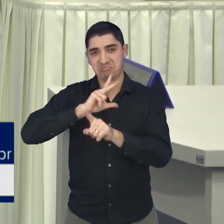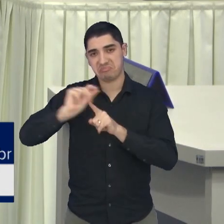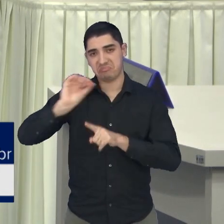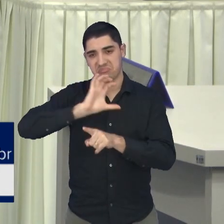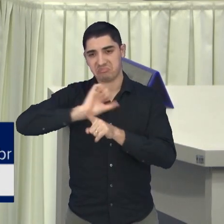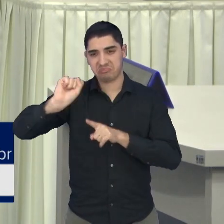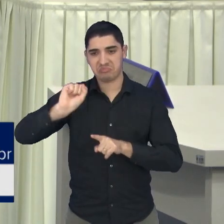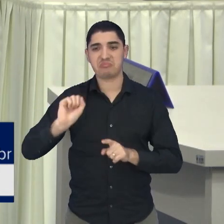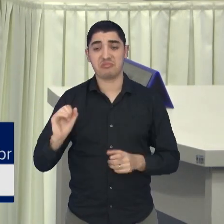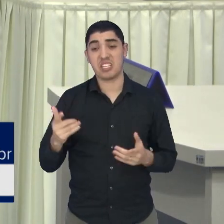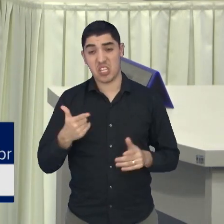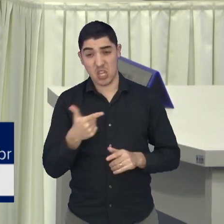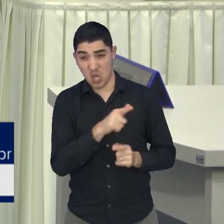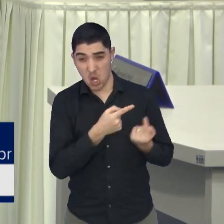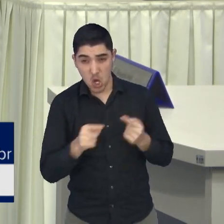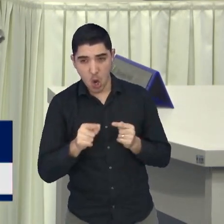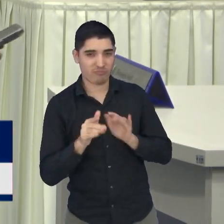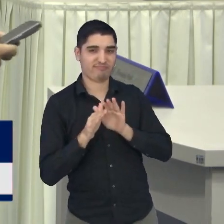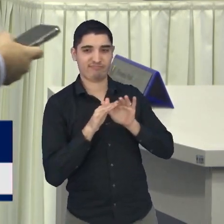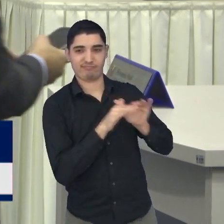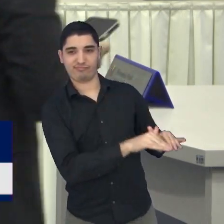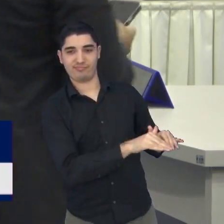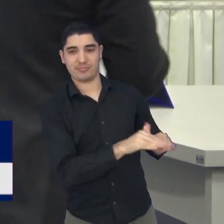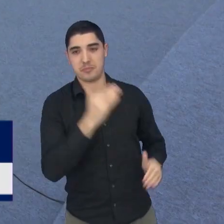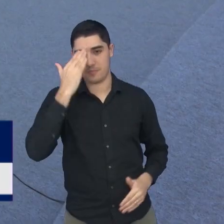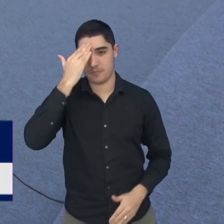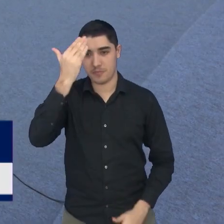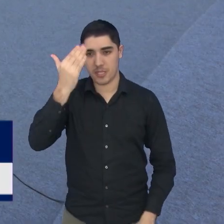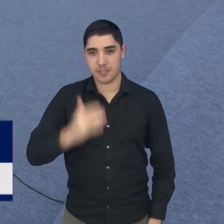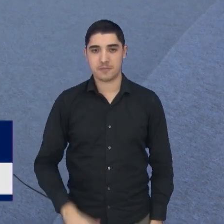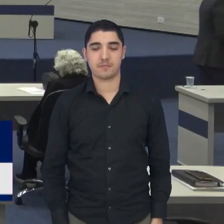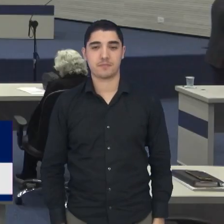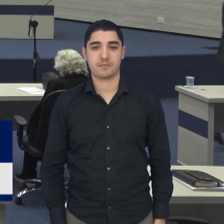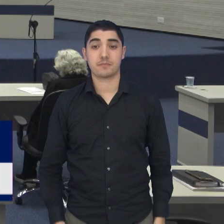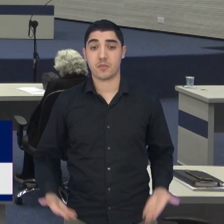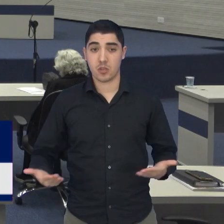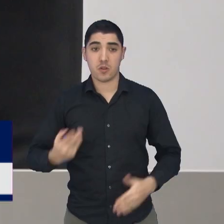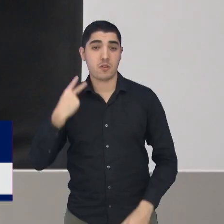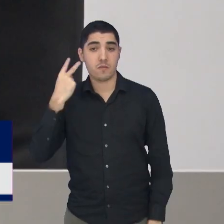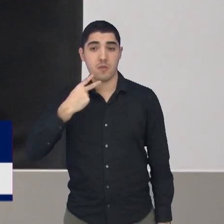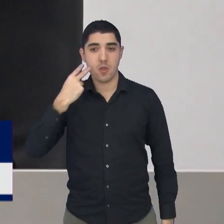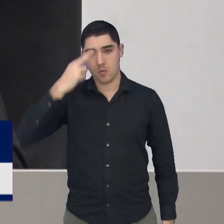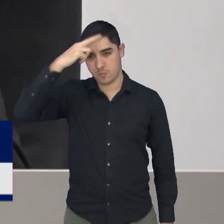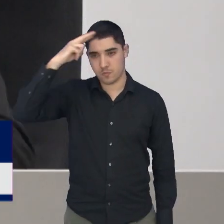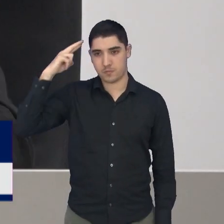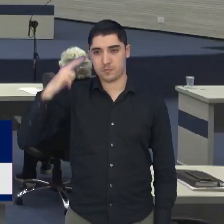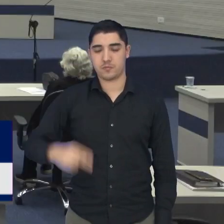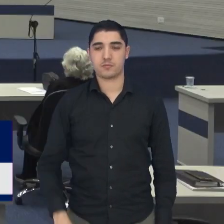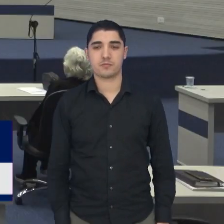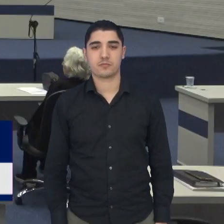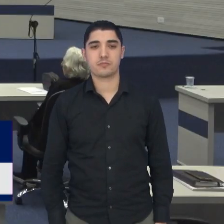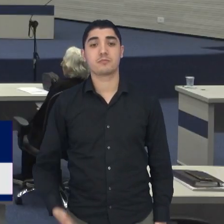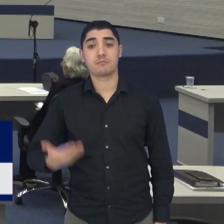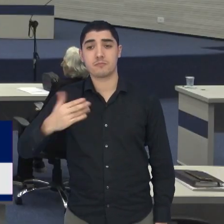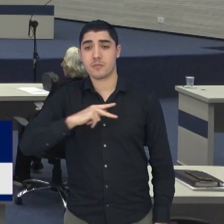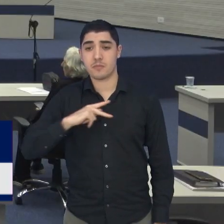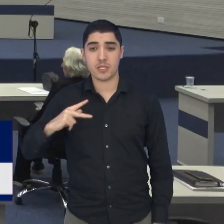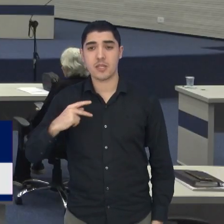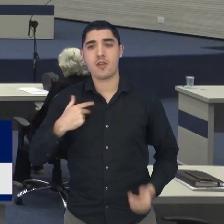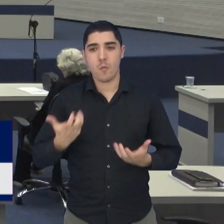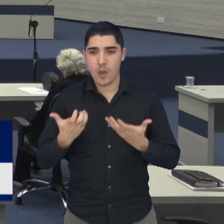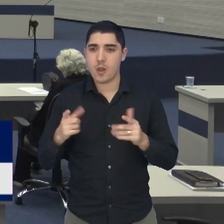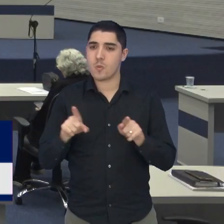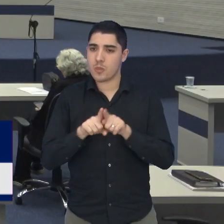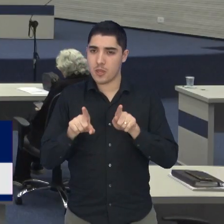oposição rebaixada. Obrigado, senhor presidente. Questão de ordem, o vereador Roberto Chagas. Senhor presidente, eu quero aqui